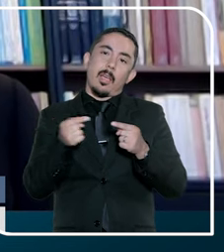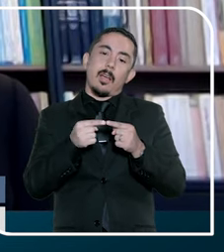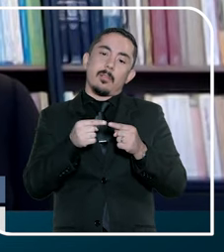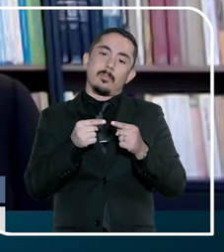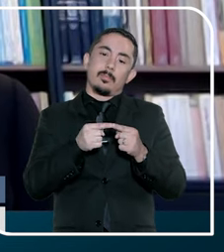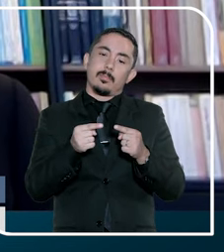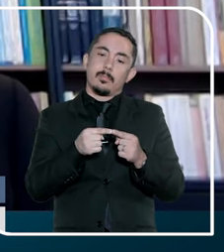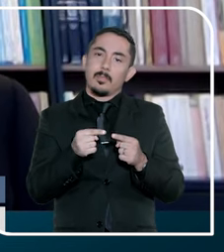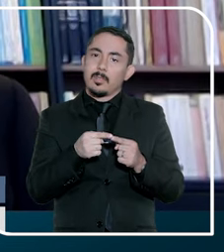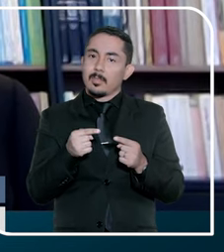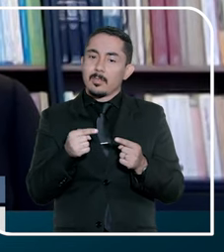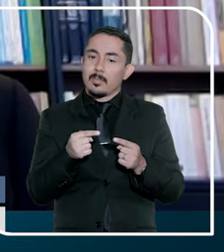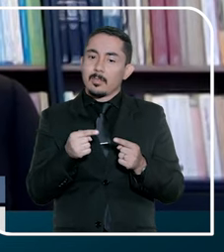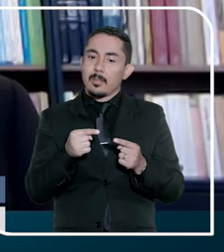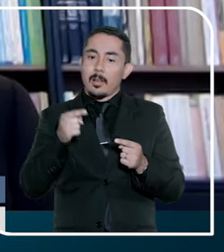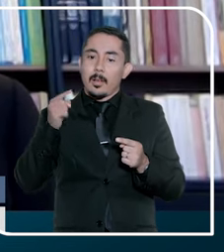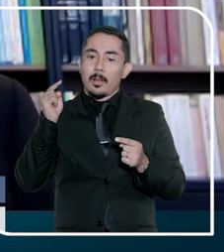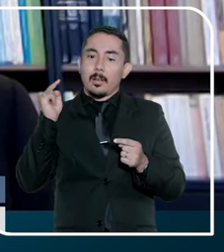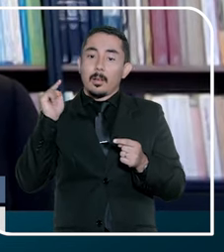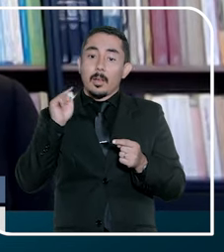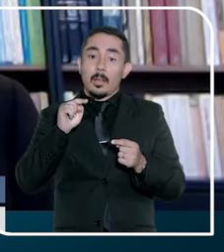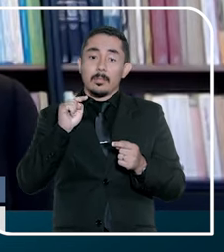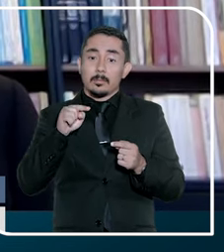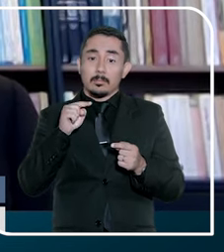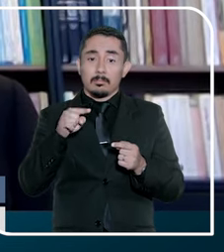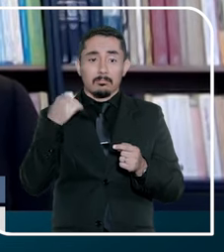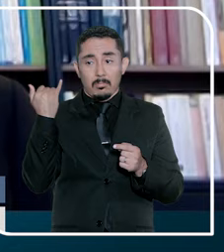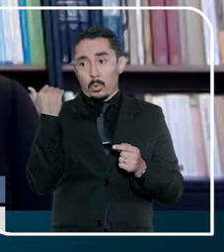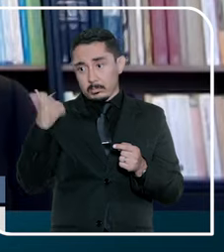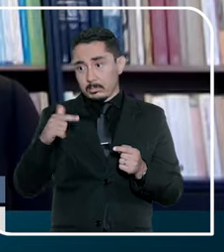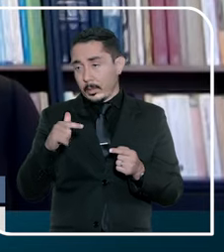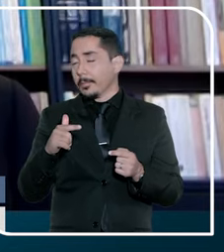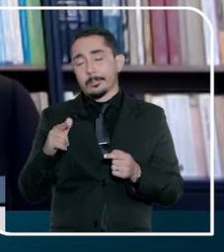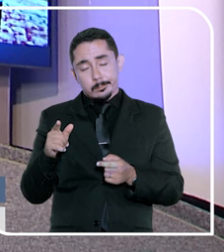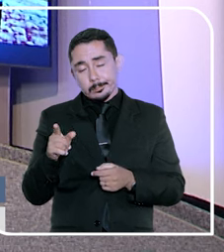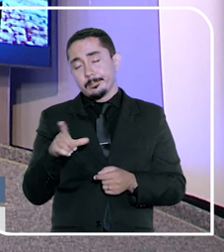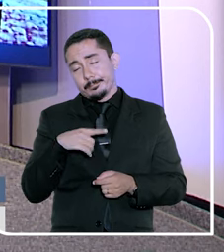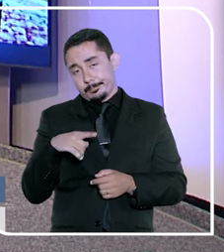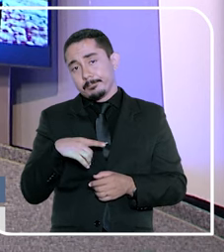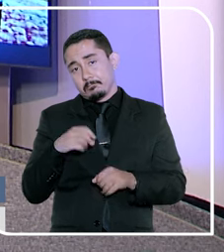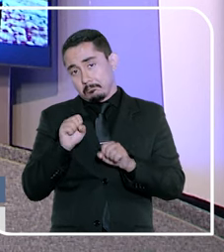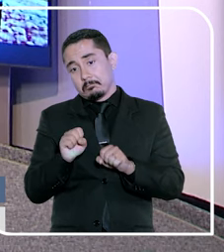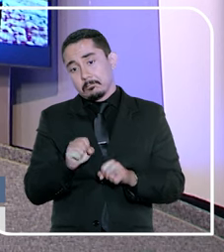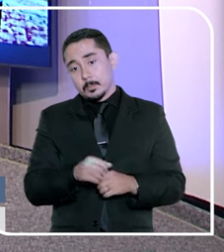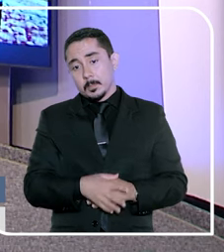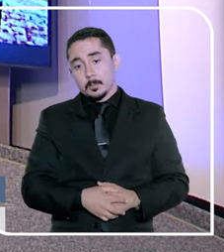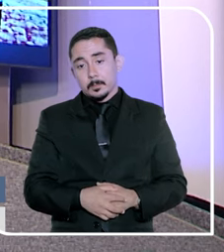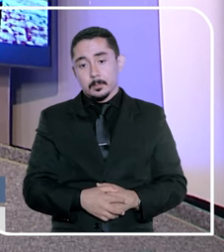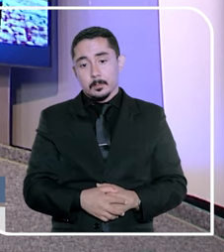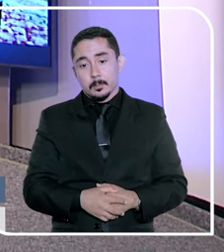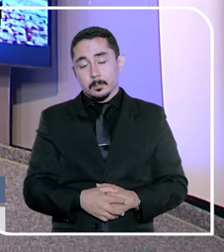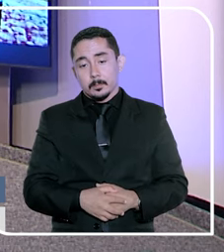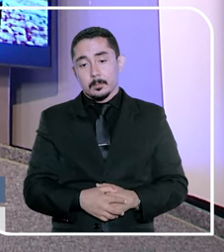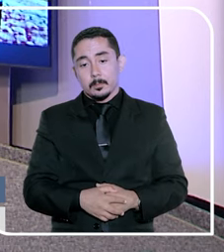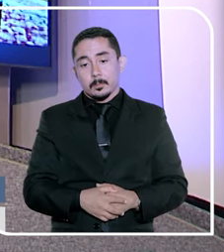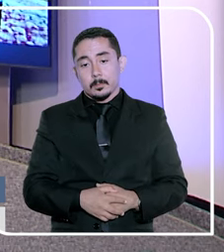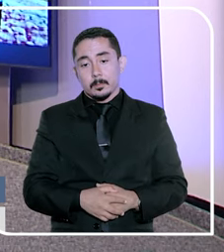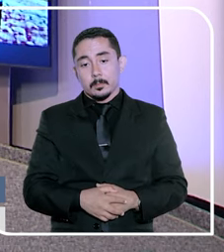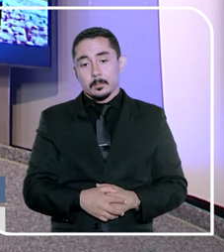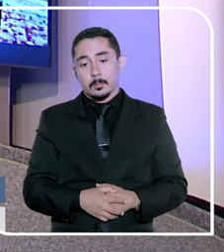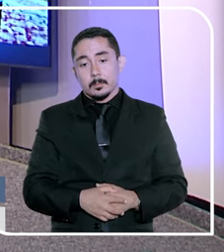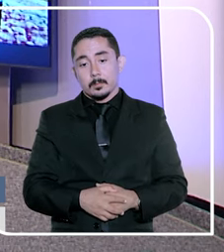para caracterizar uma insignificância penal se me permite Eh por